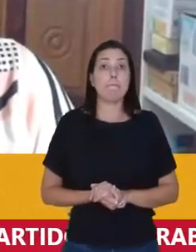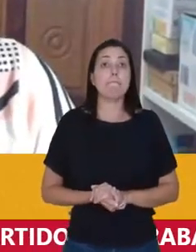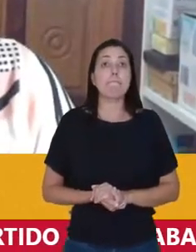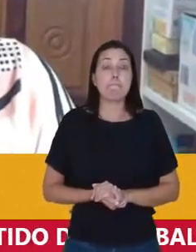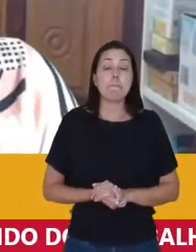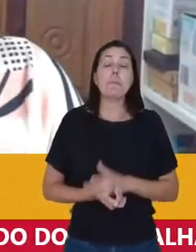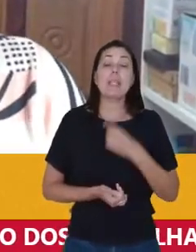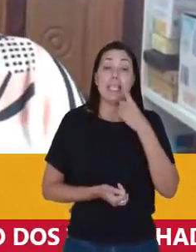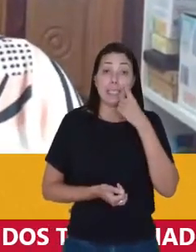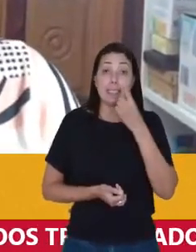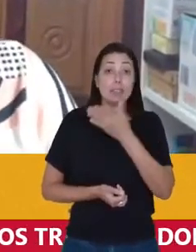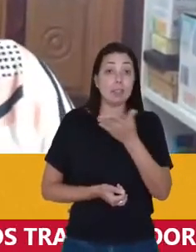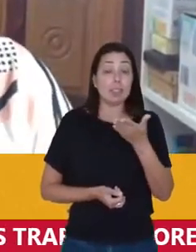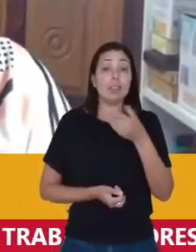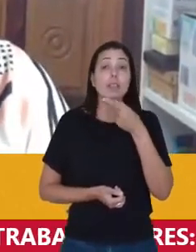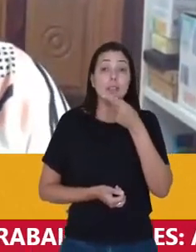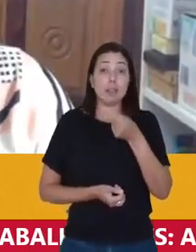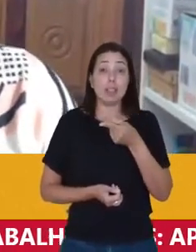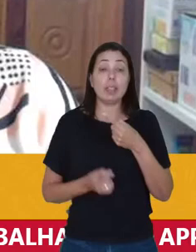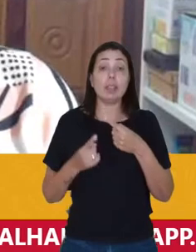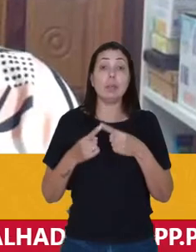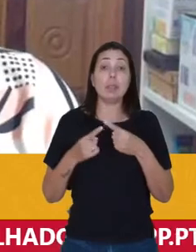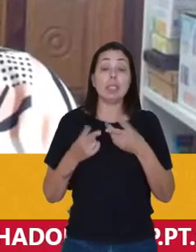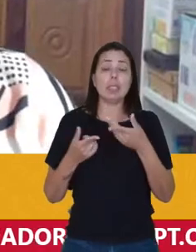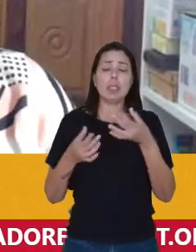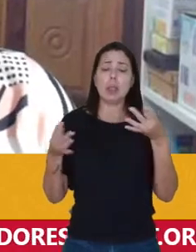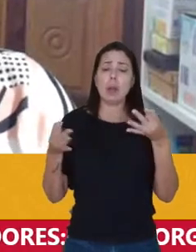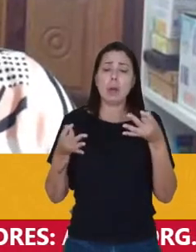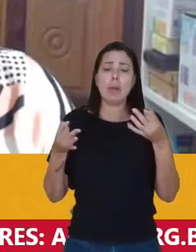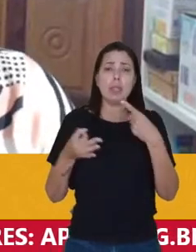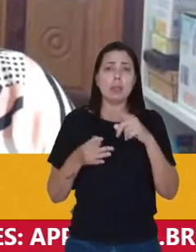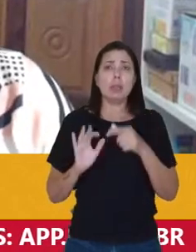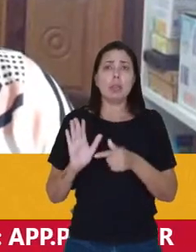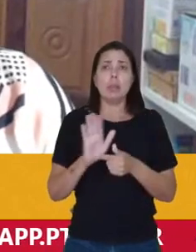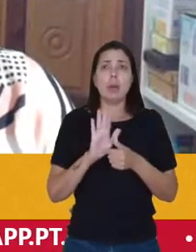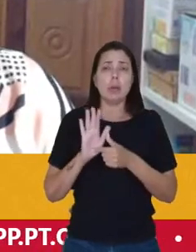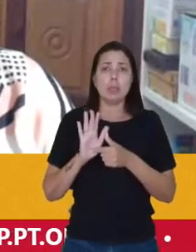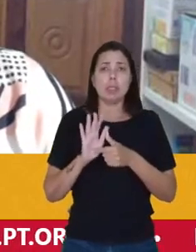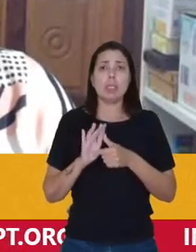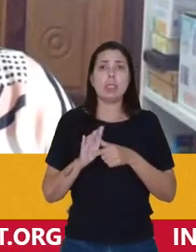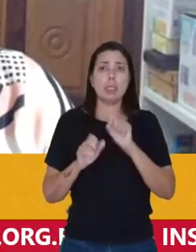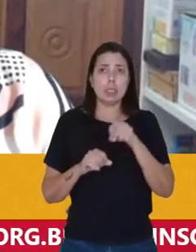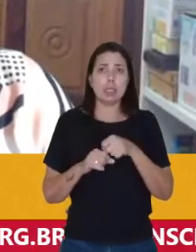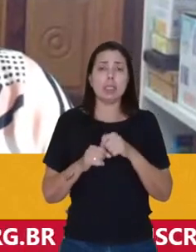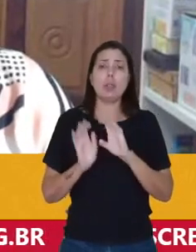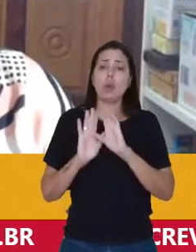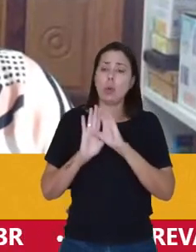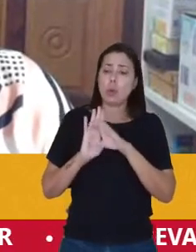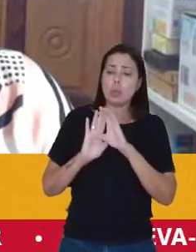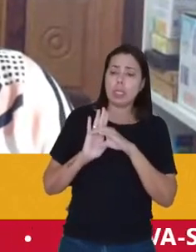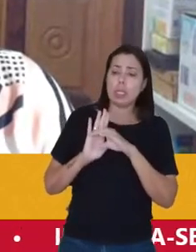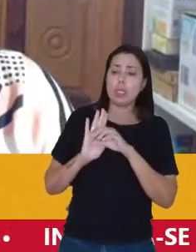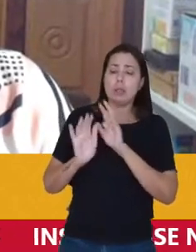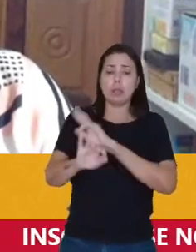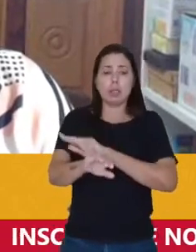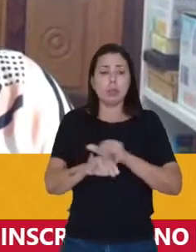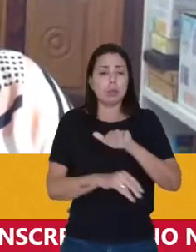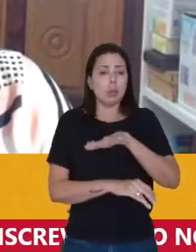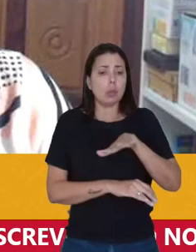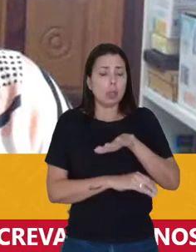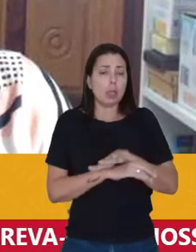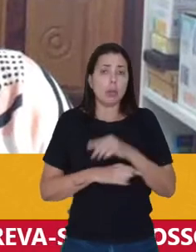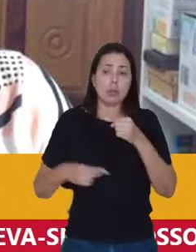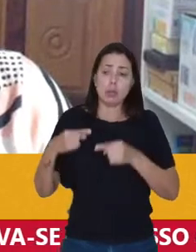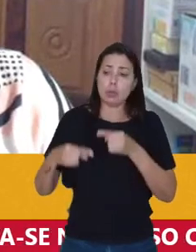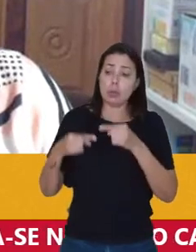É muito interessante que você nos fala, Renato, ótima sua exposição sobre a conceituação do racismo ambiental, essa